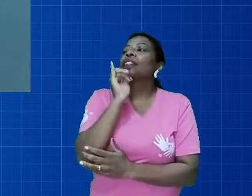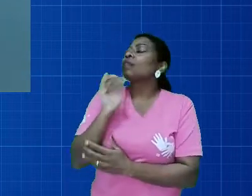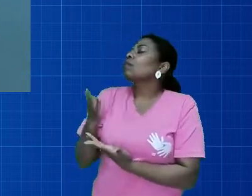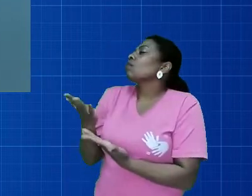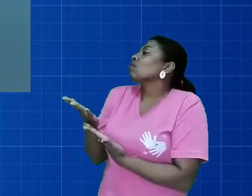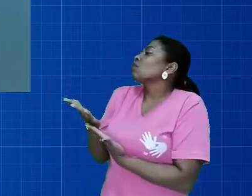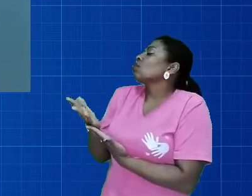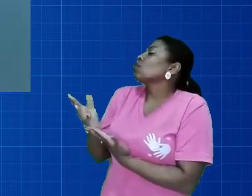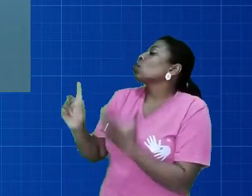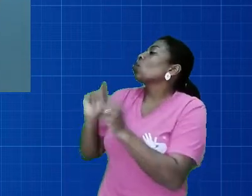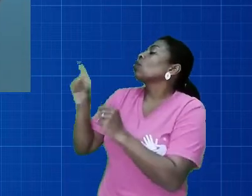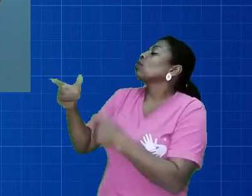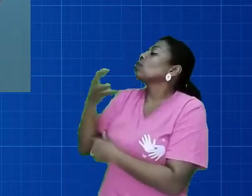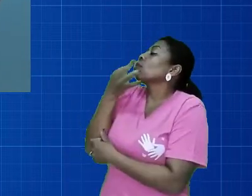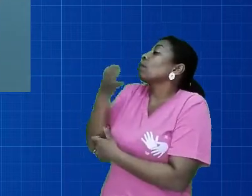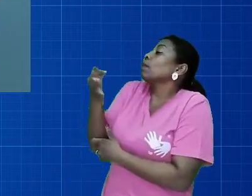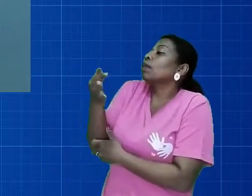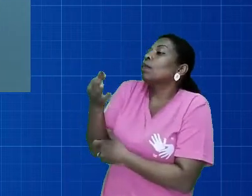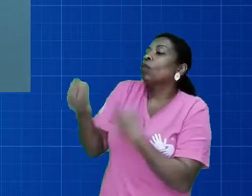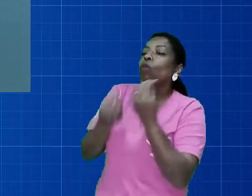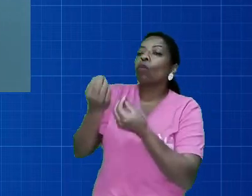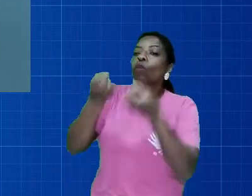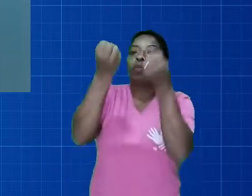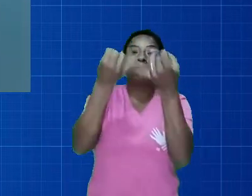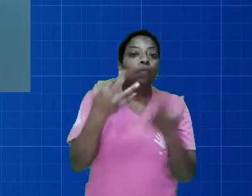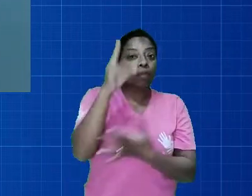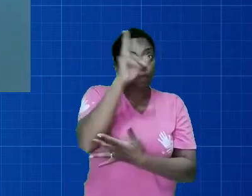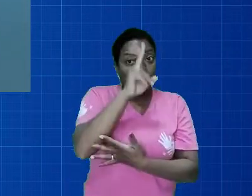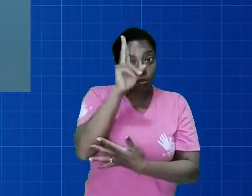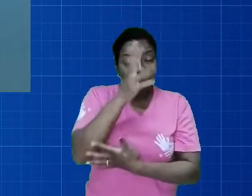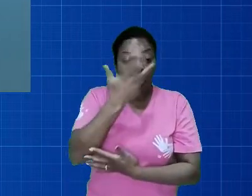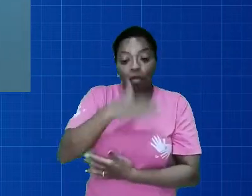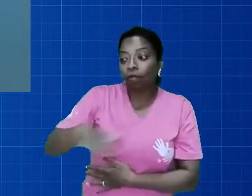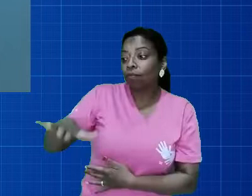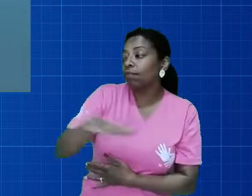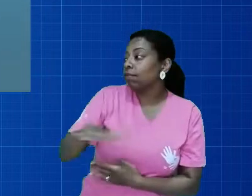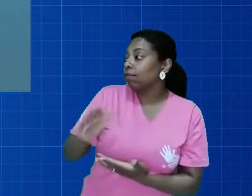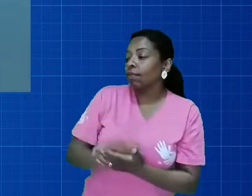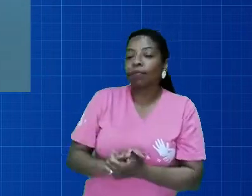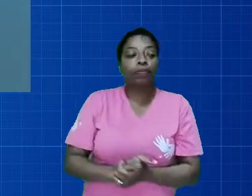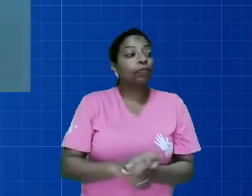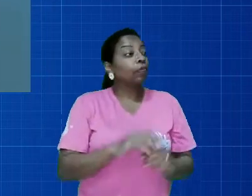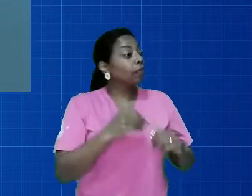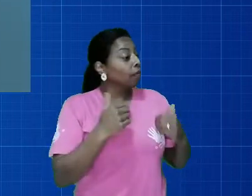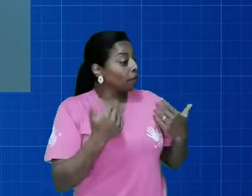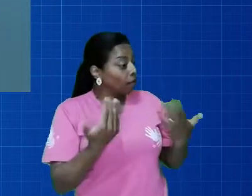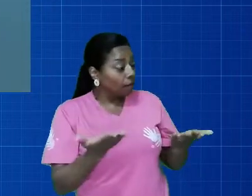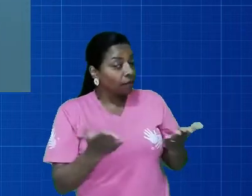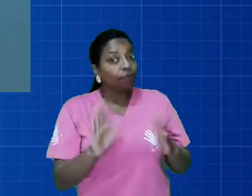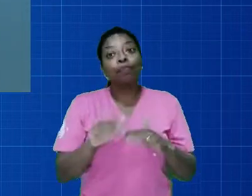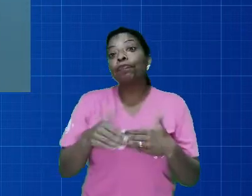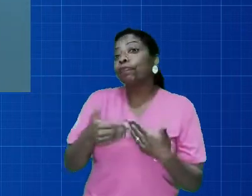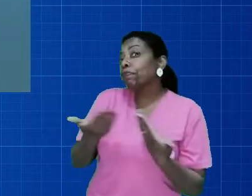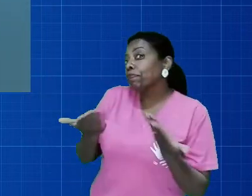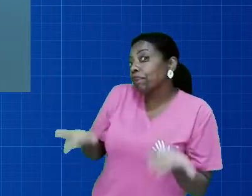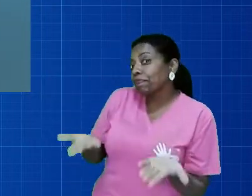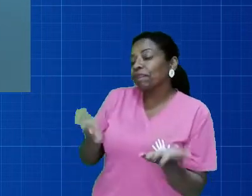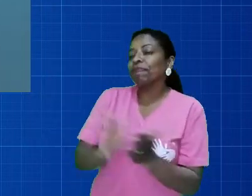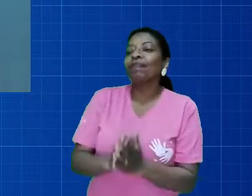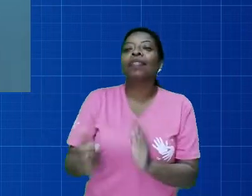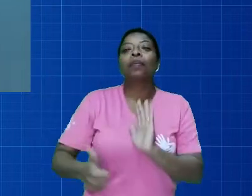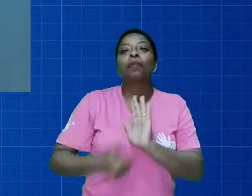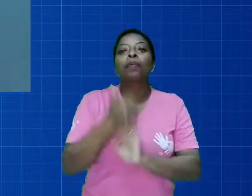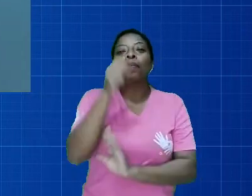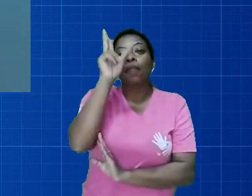trabalhar sonorização de histórias com as minhas crianças? Então, quando a gente faz a primeira leitura da